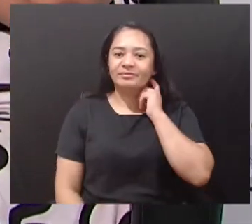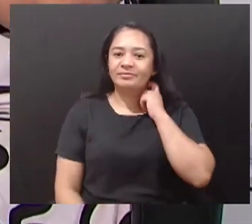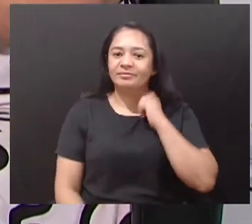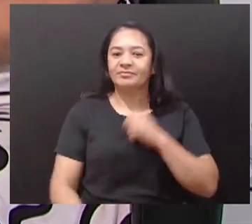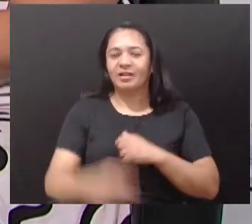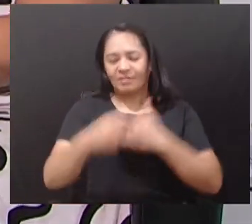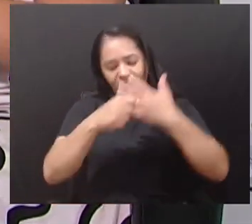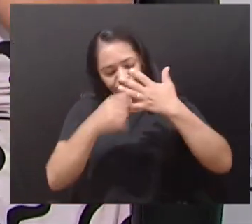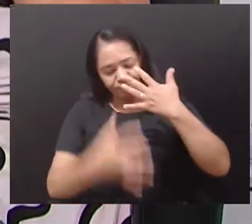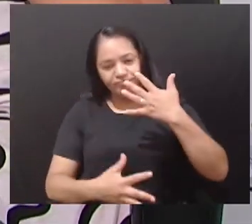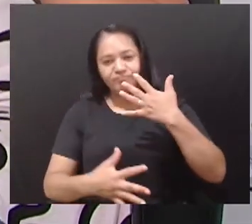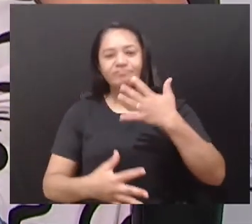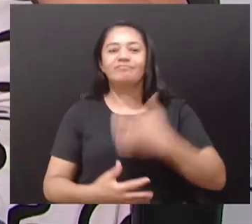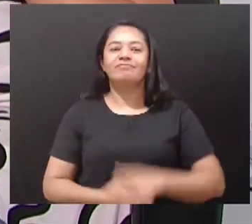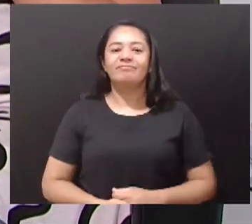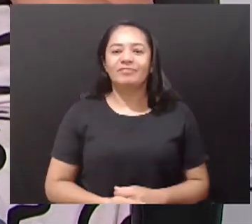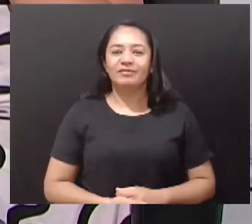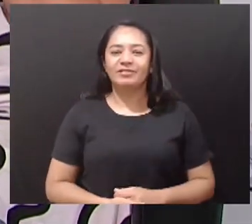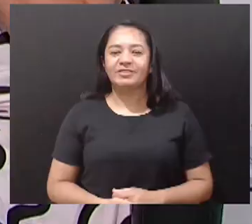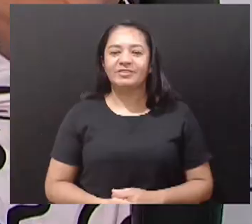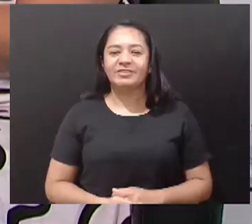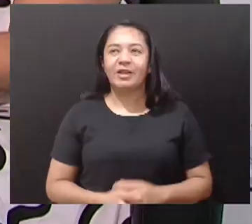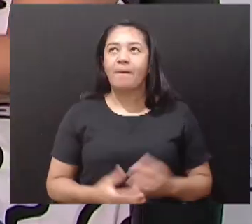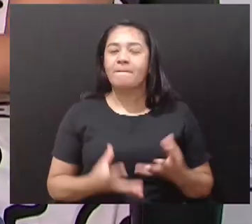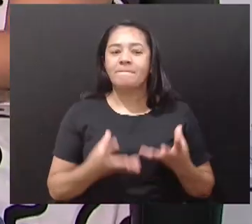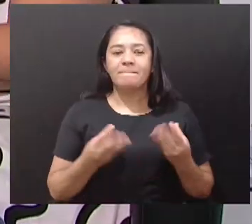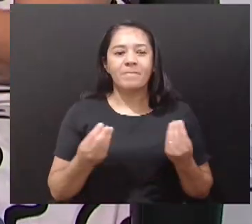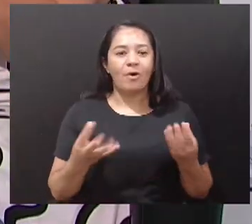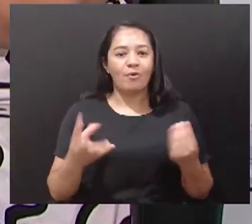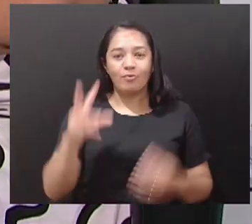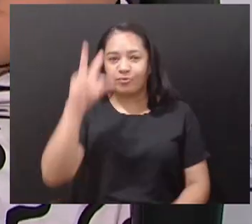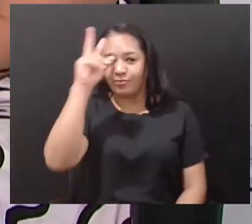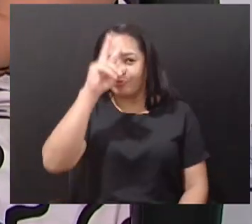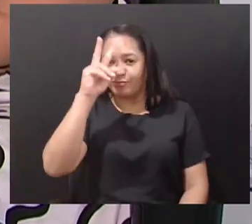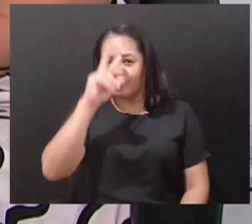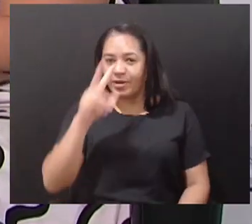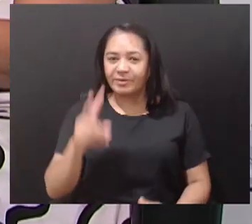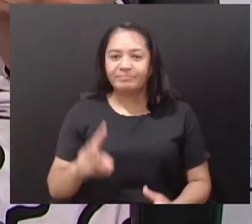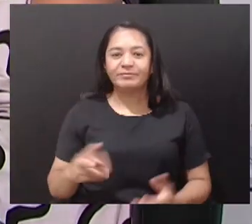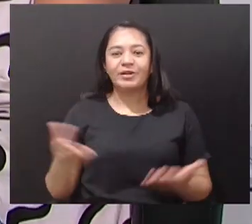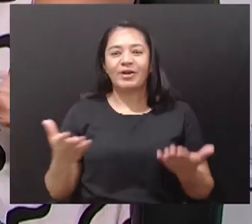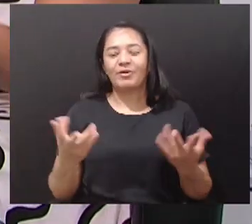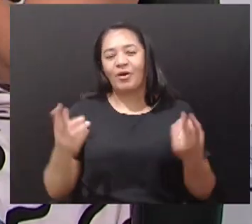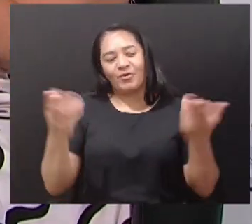Empreendedor, você vai ver tantas histórias inspiradoras como no programa de